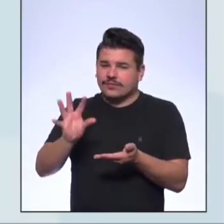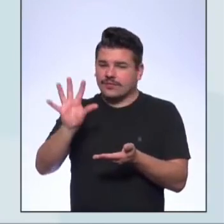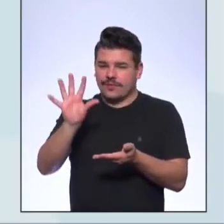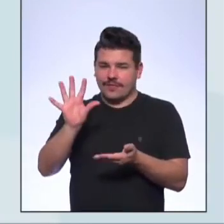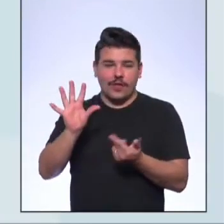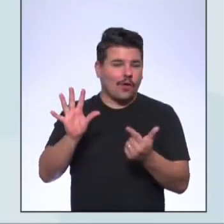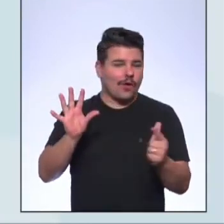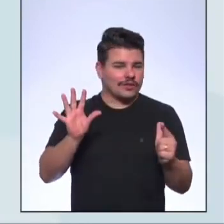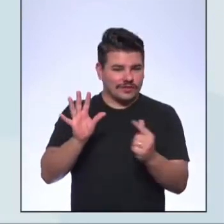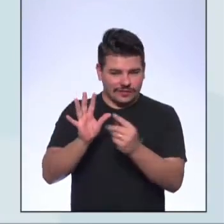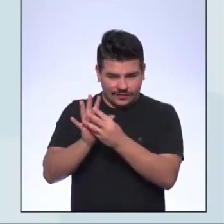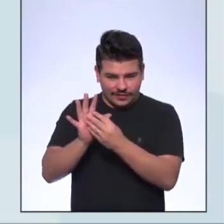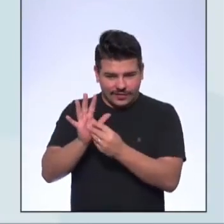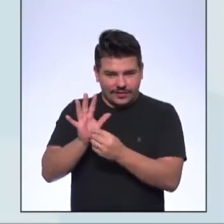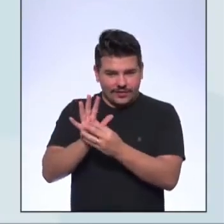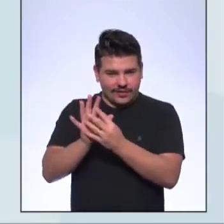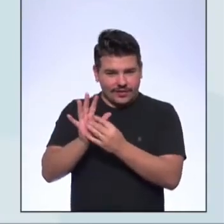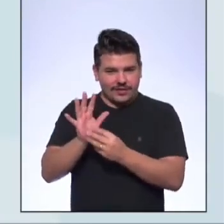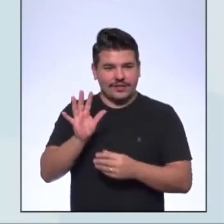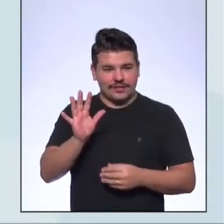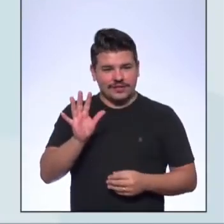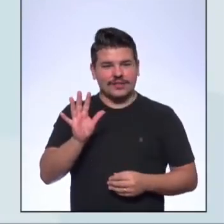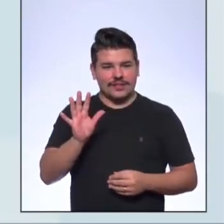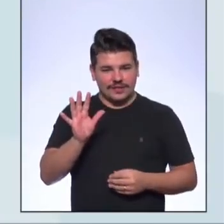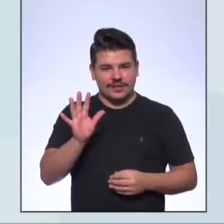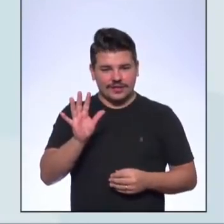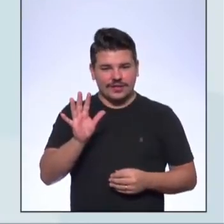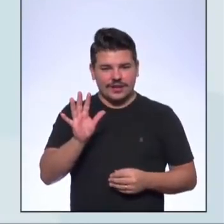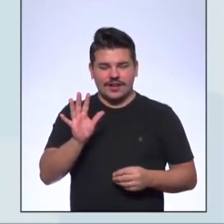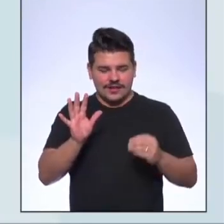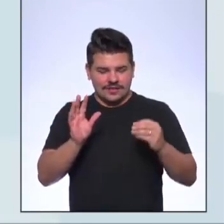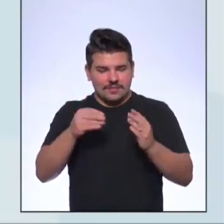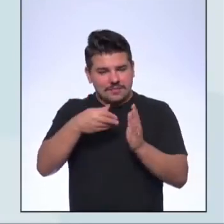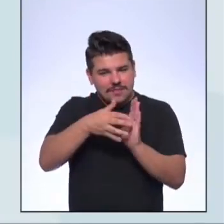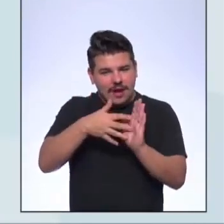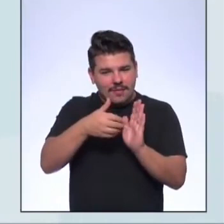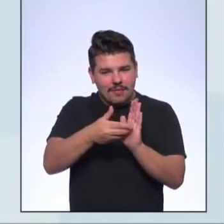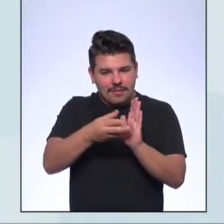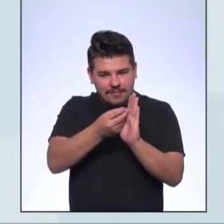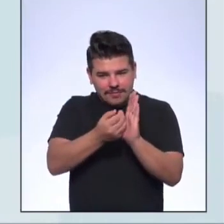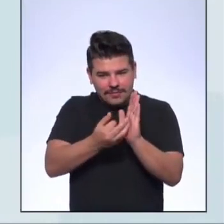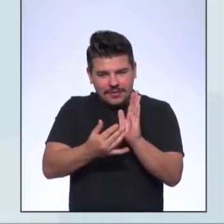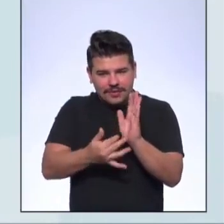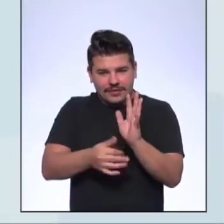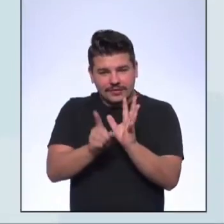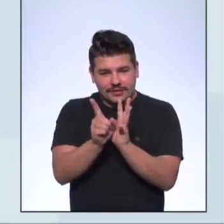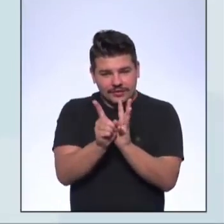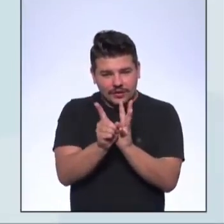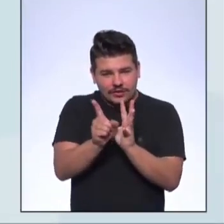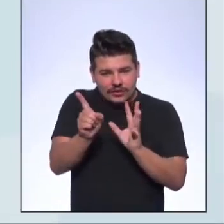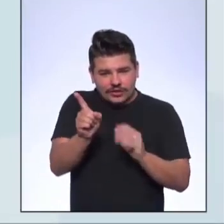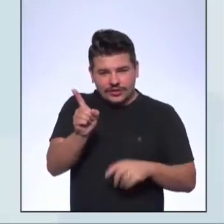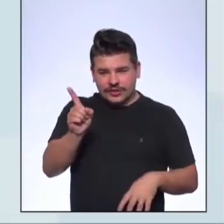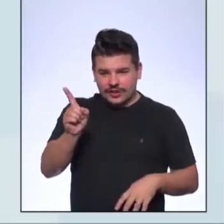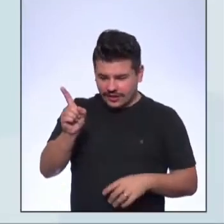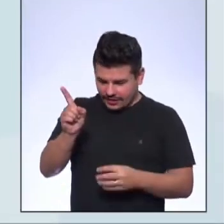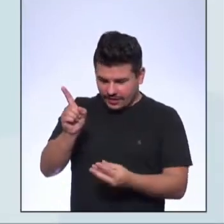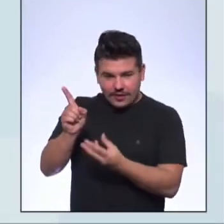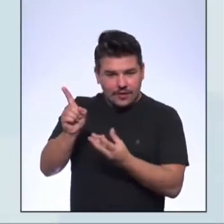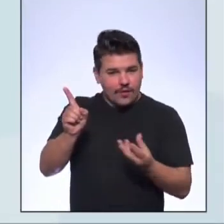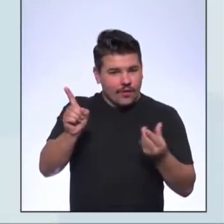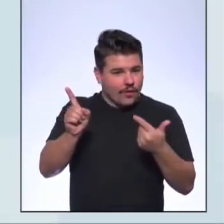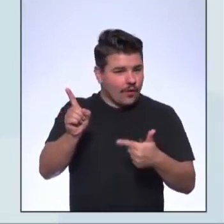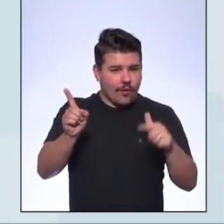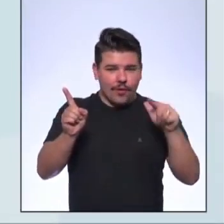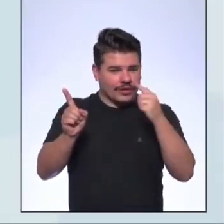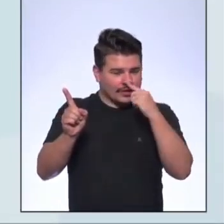anteras, né, para retirar o pólen dessa planta B. Foi lá com esse pincel e passou, levou, né, o pólen da planta B para